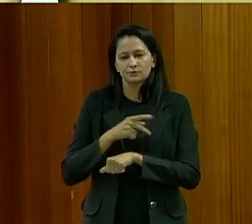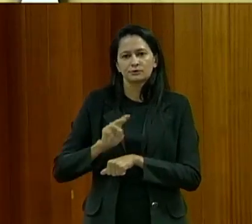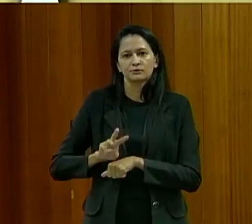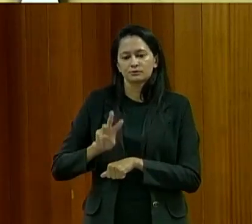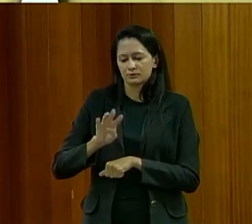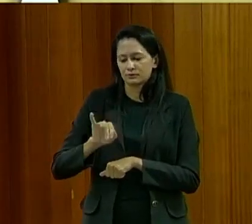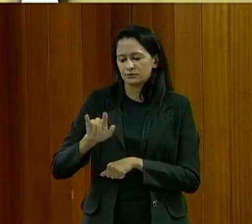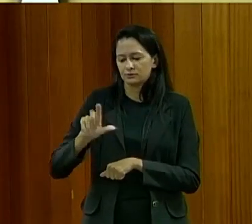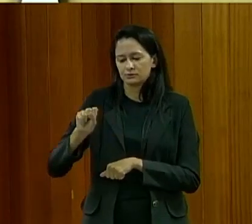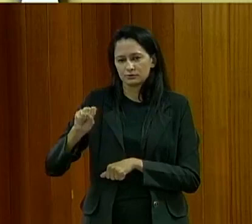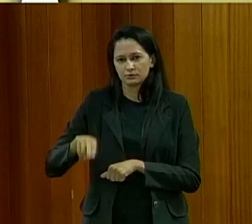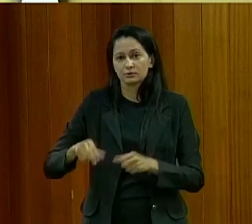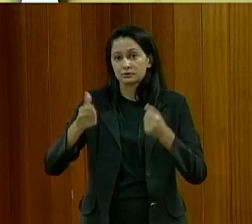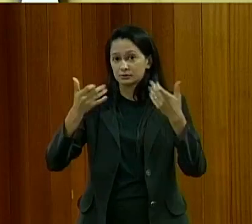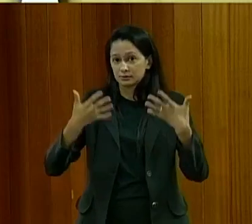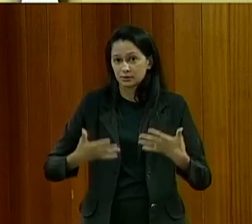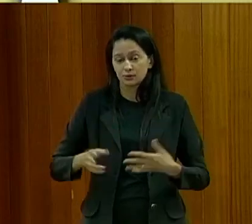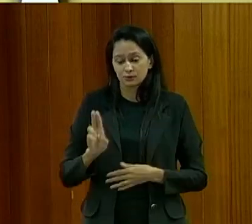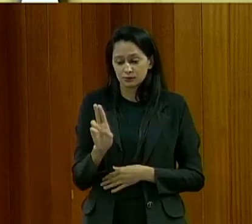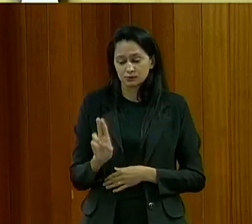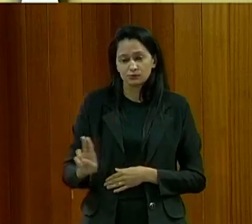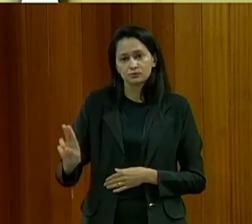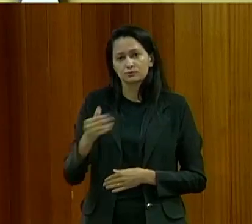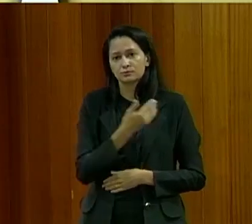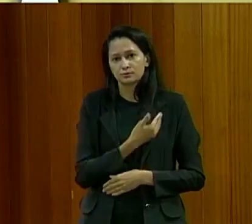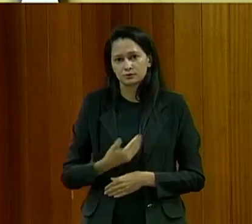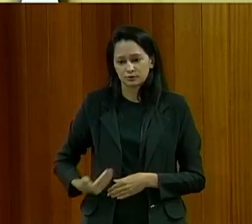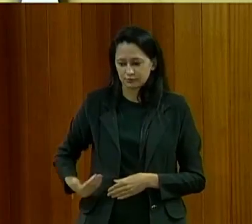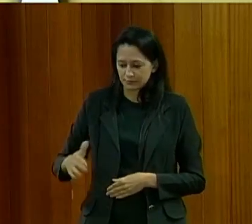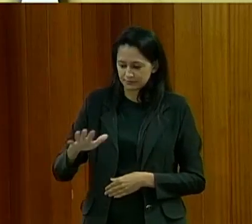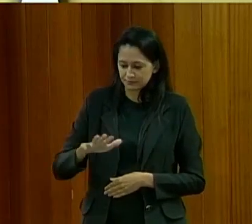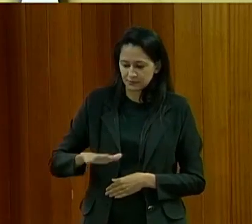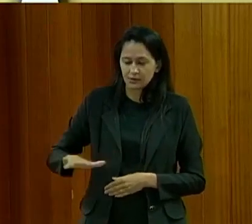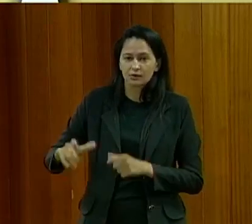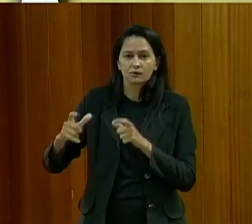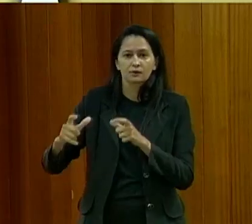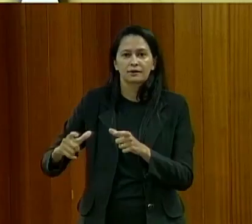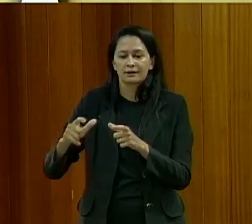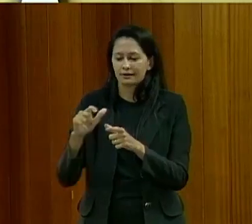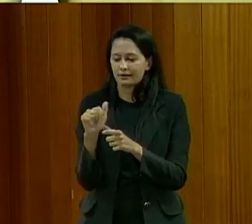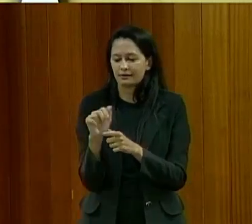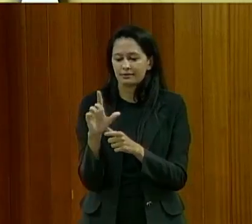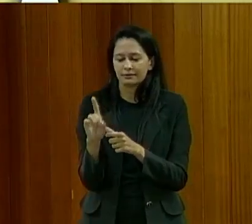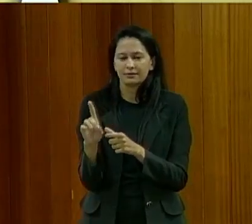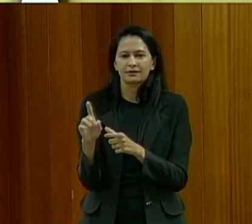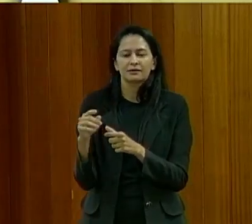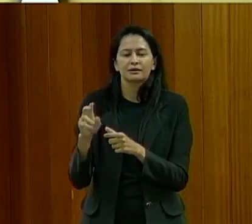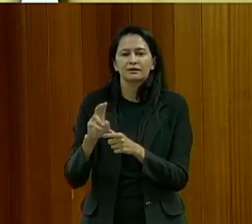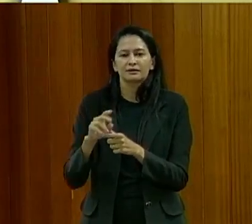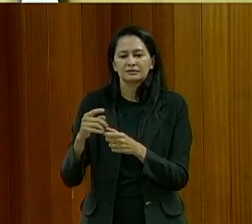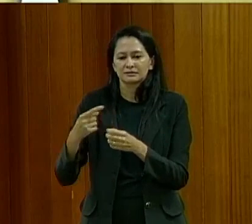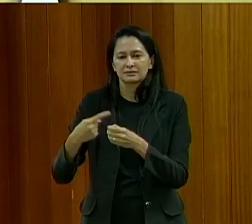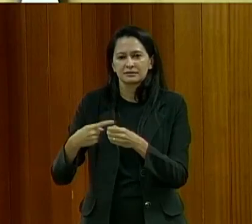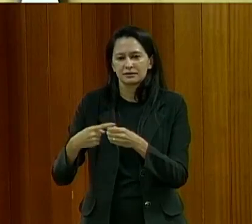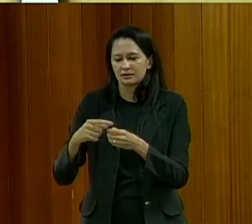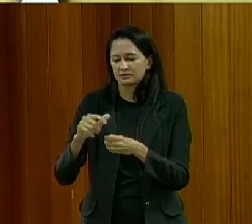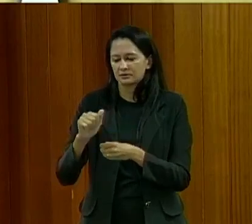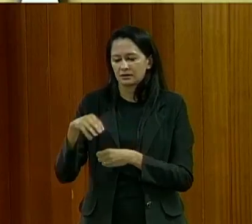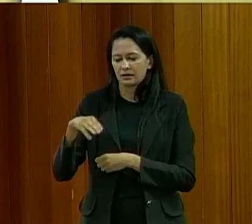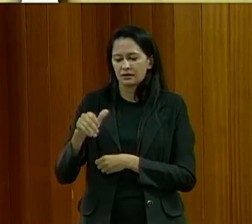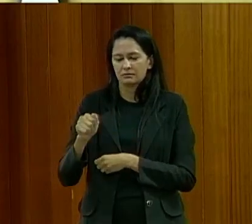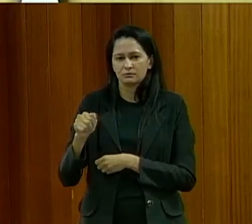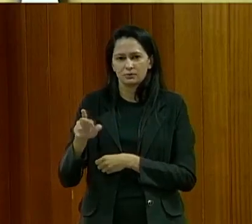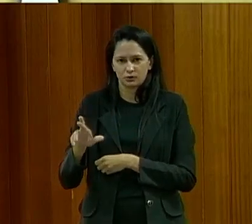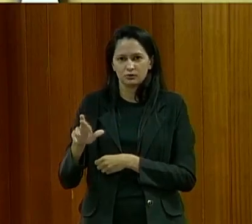a declaração de utilidade pública do Instituto AD, Cidade do Amor, e das outras